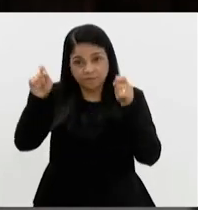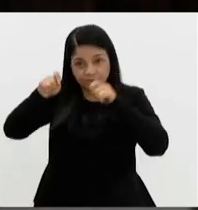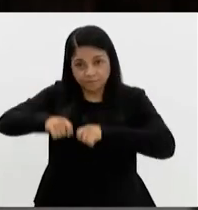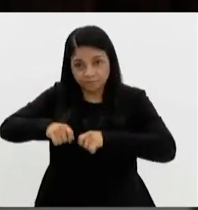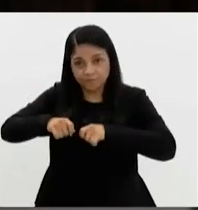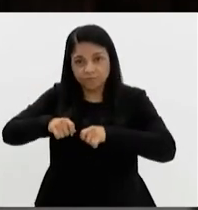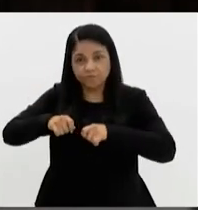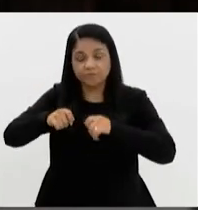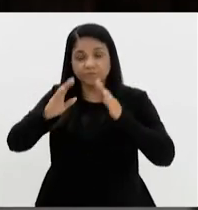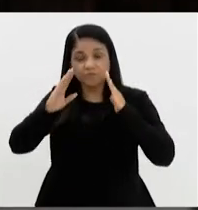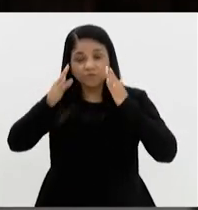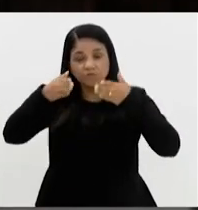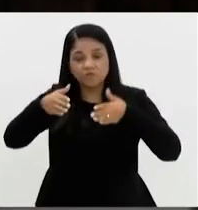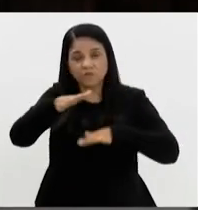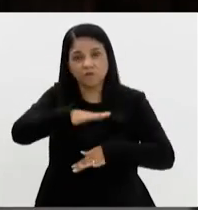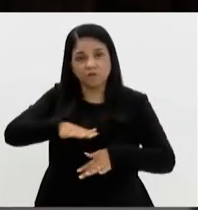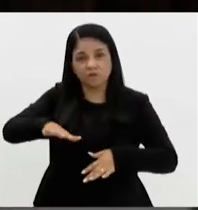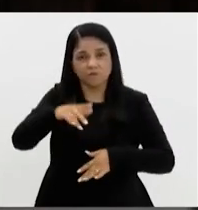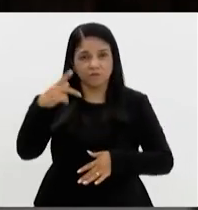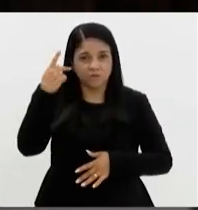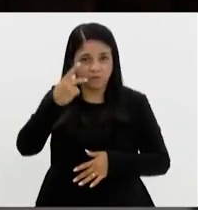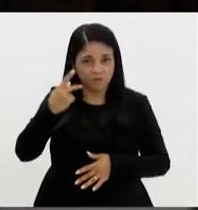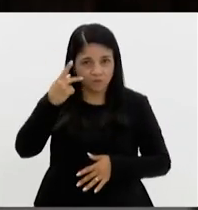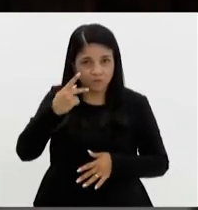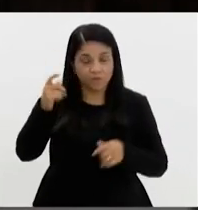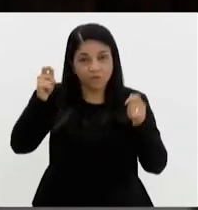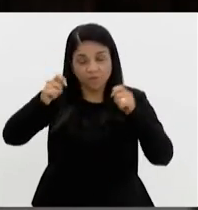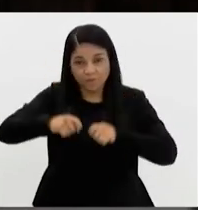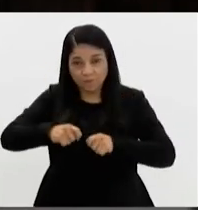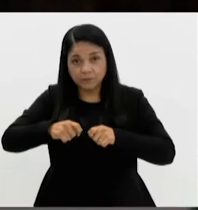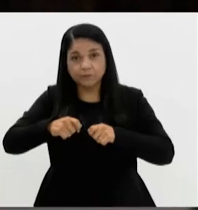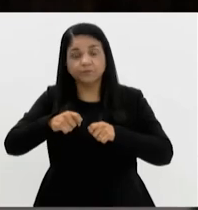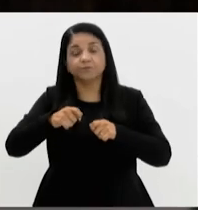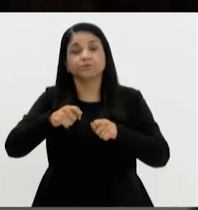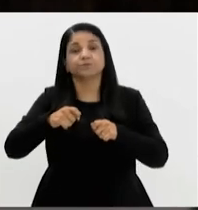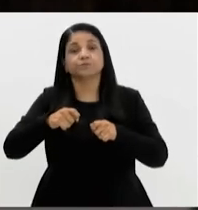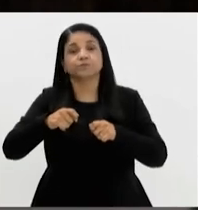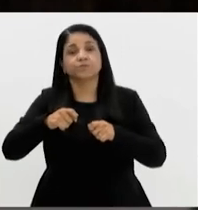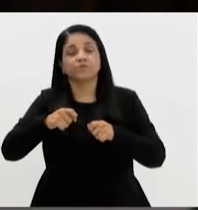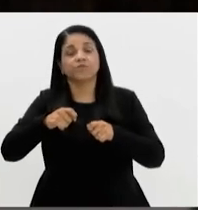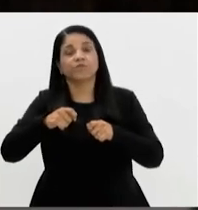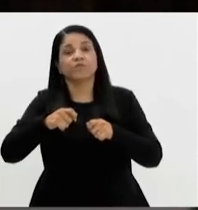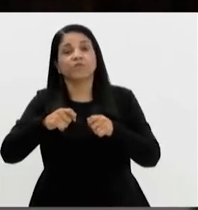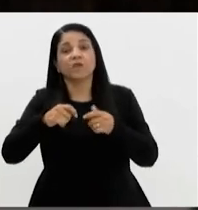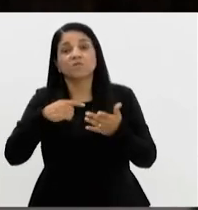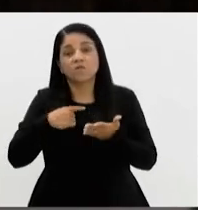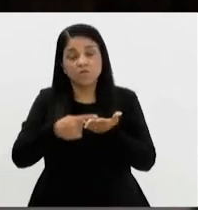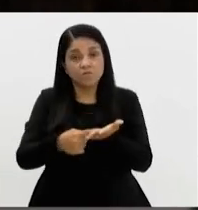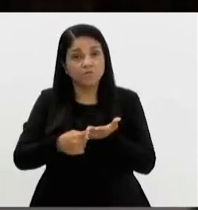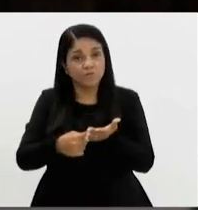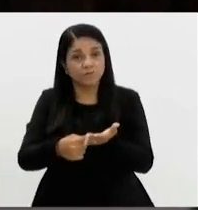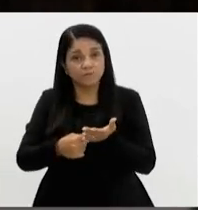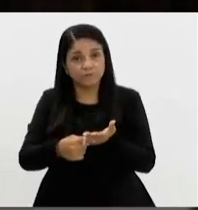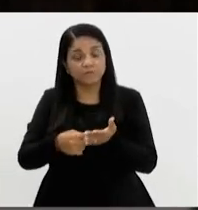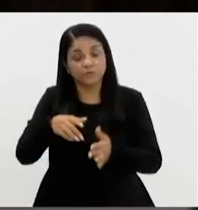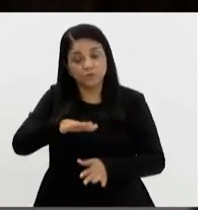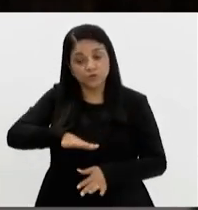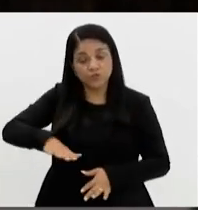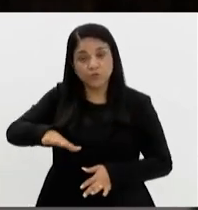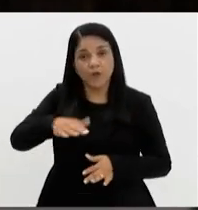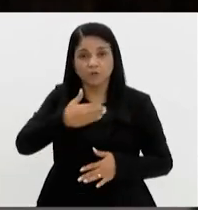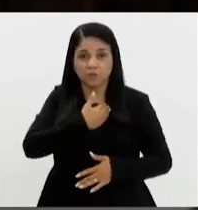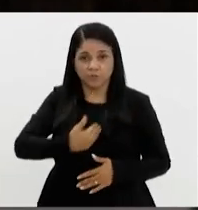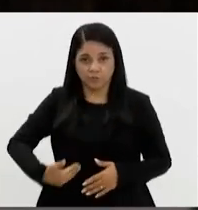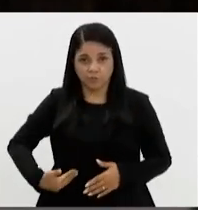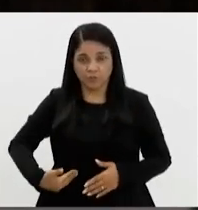no espaço político ela pode e geralmente é comprometida pela inundação de desinformação no espaço público e